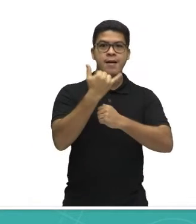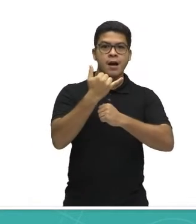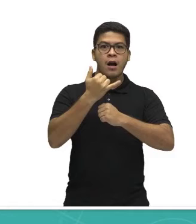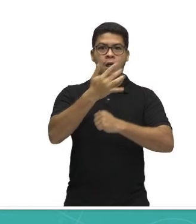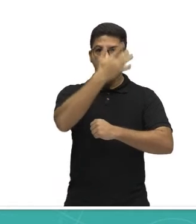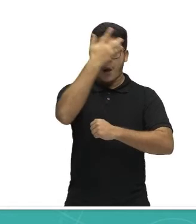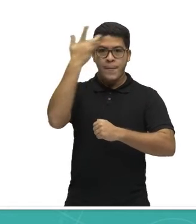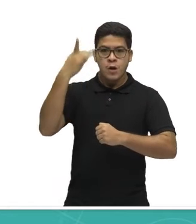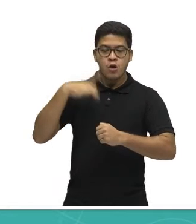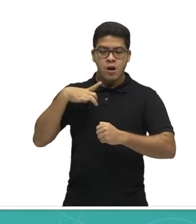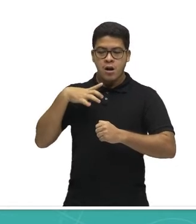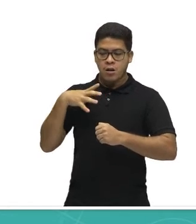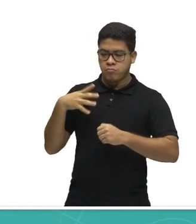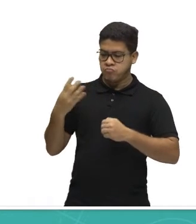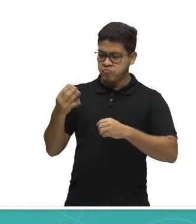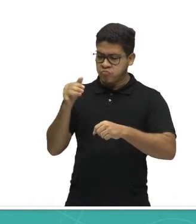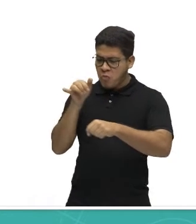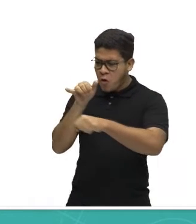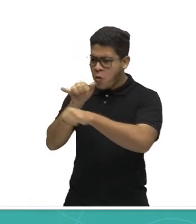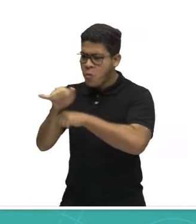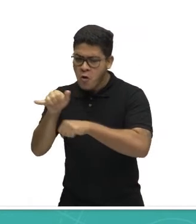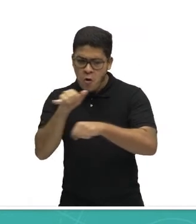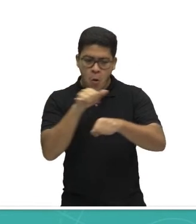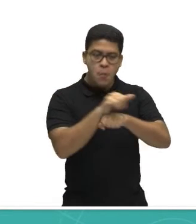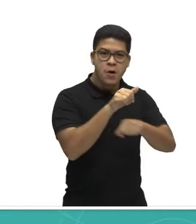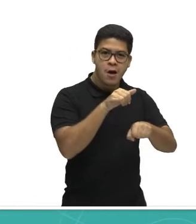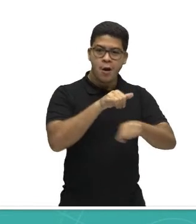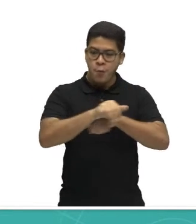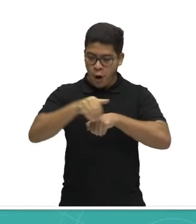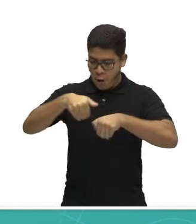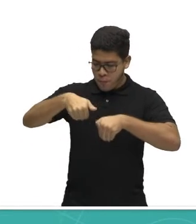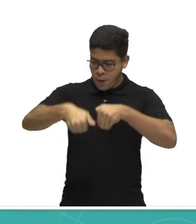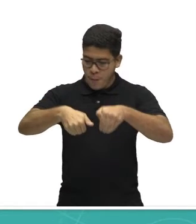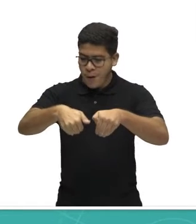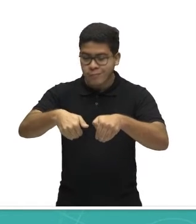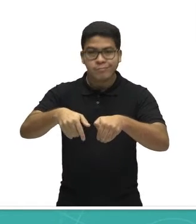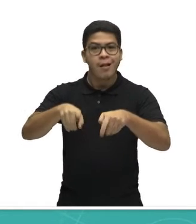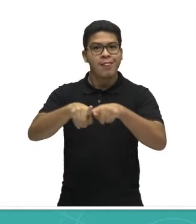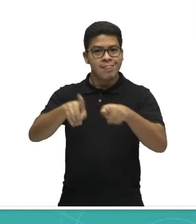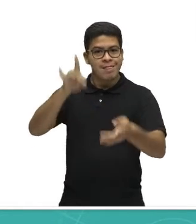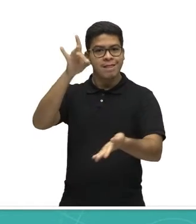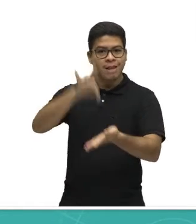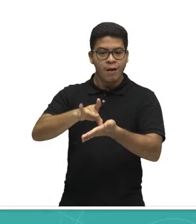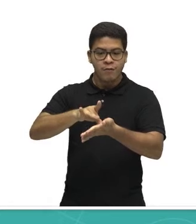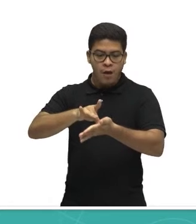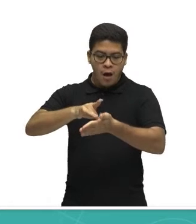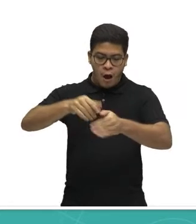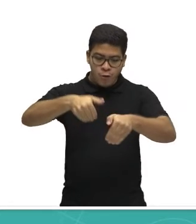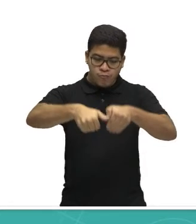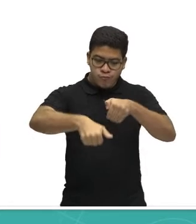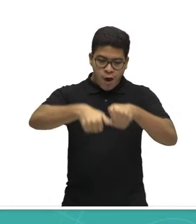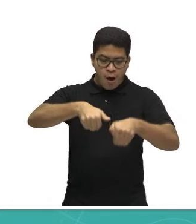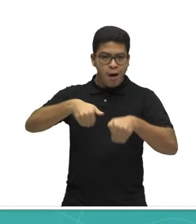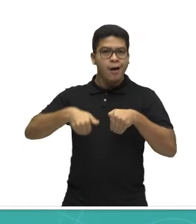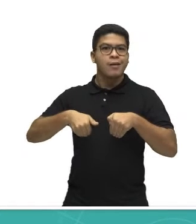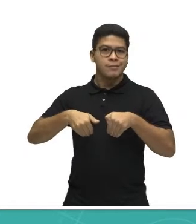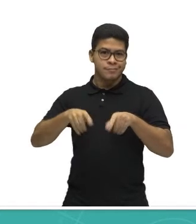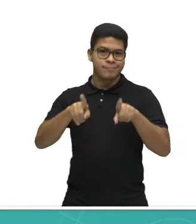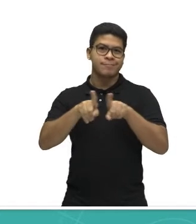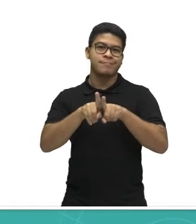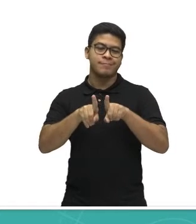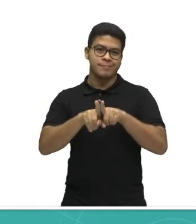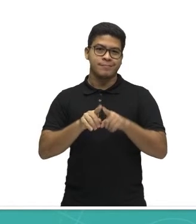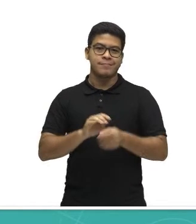outro caminho, certo? Então, ele engana os caçadores. Bem, alguns historiadores,